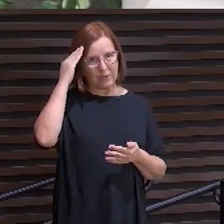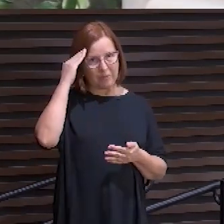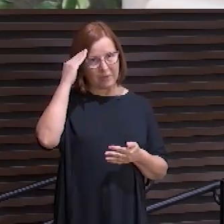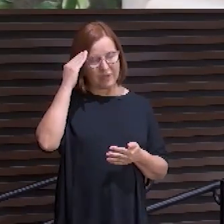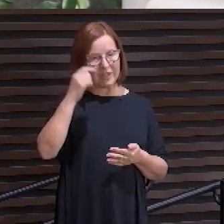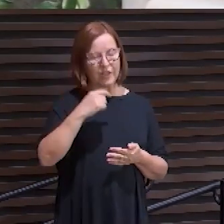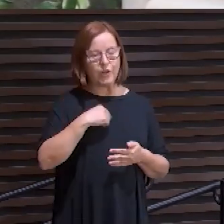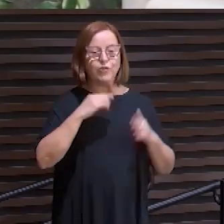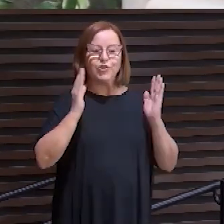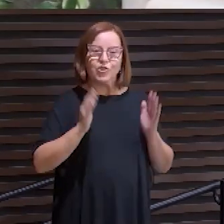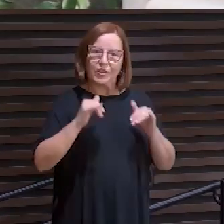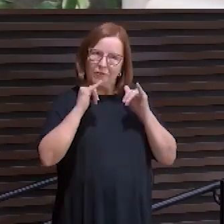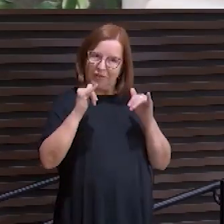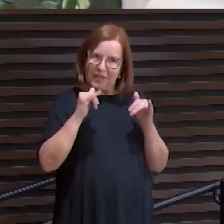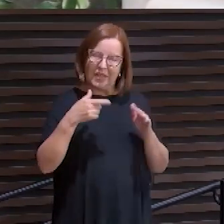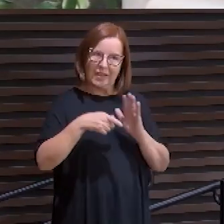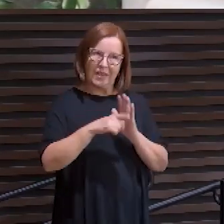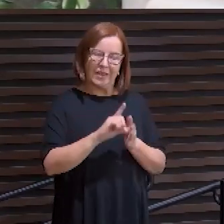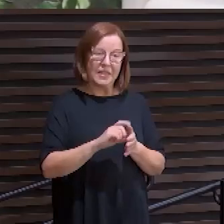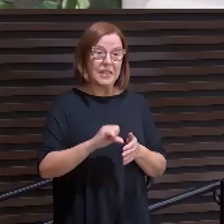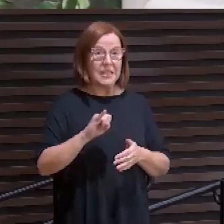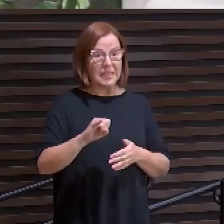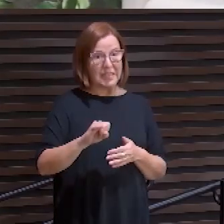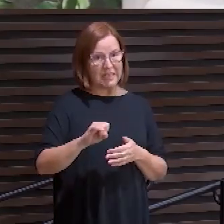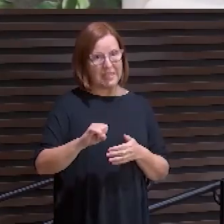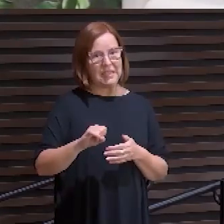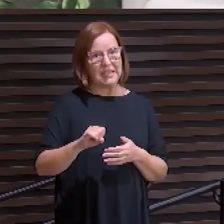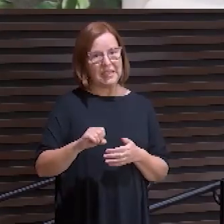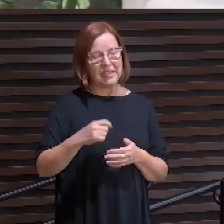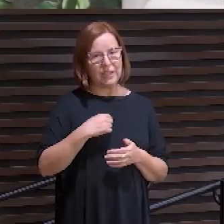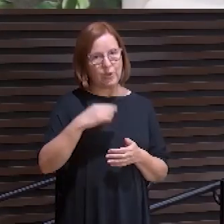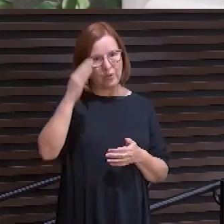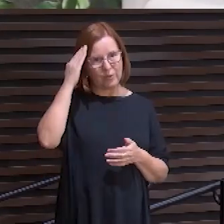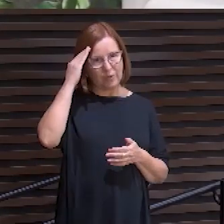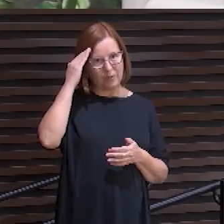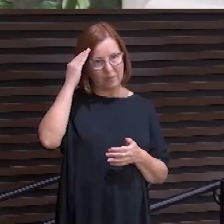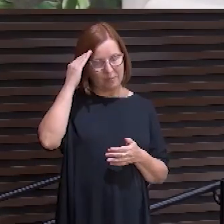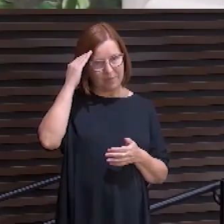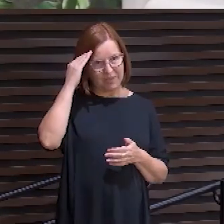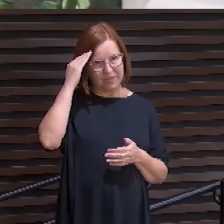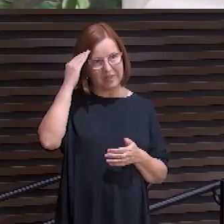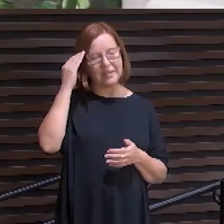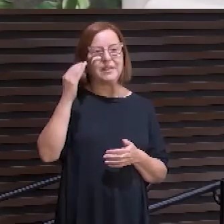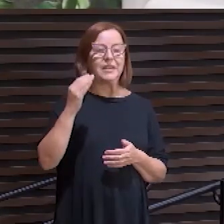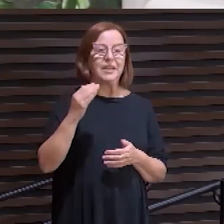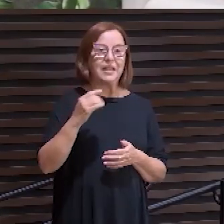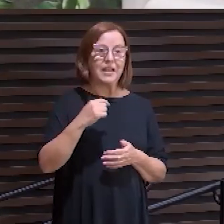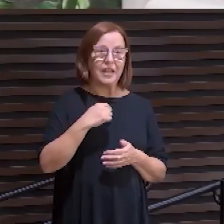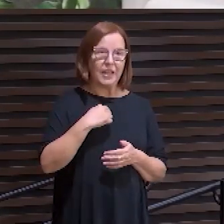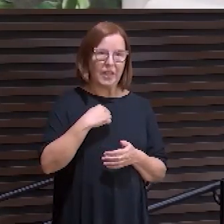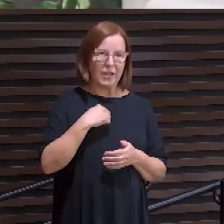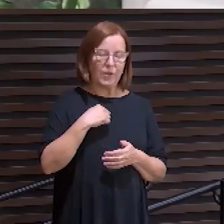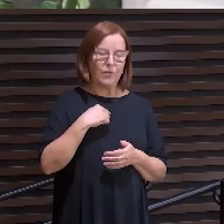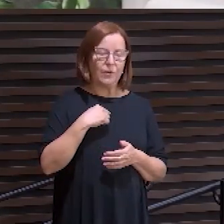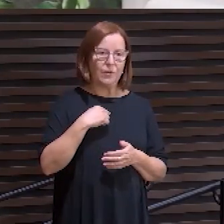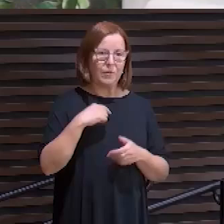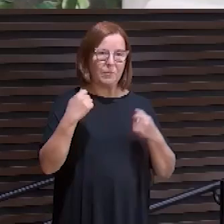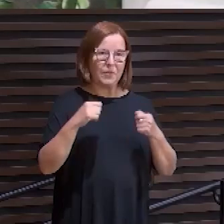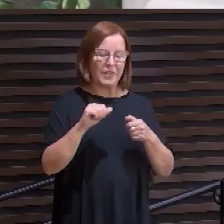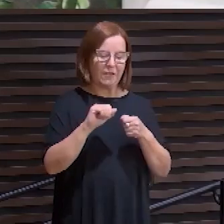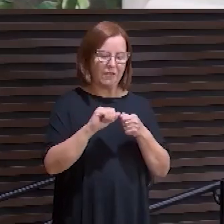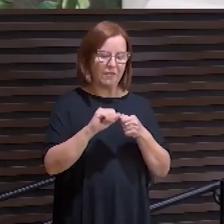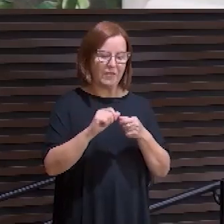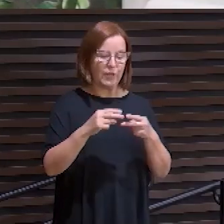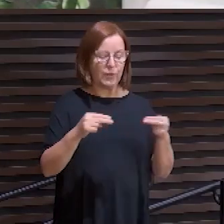uma outra vez, se eu soubesse o que eu sei hoje, eu teria feito algumas coisas bem diferentes. Já